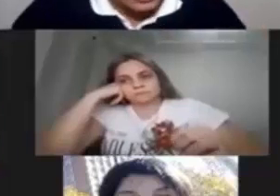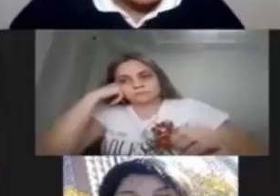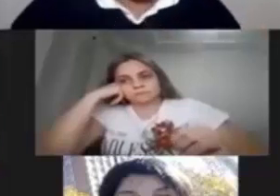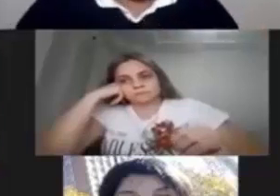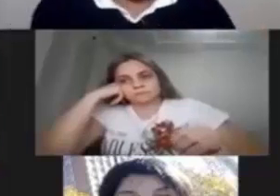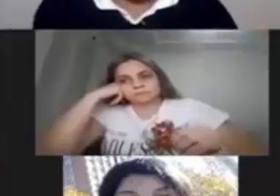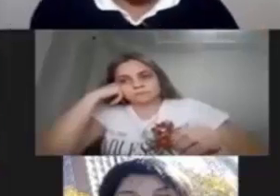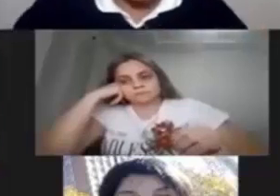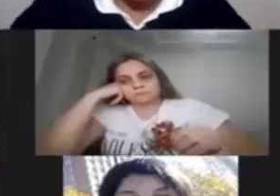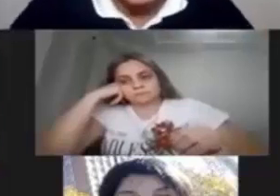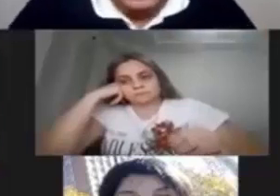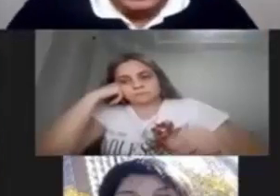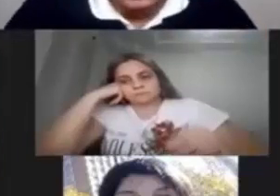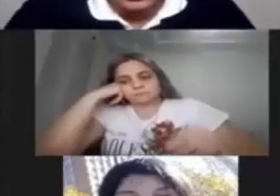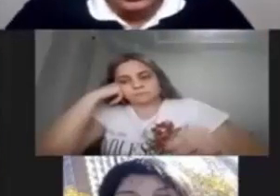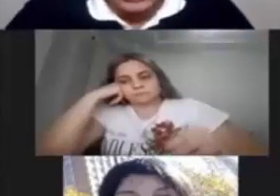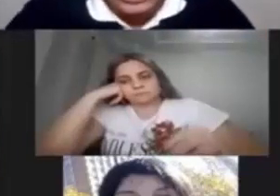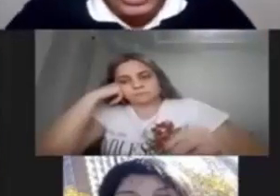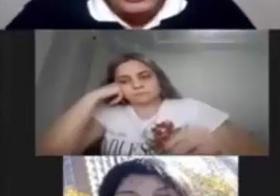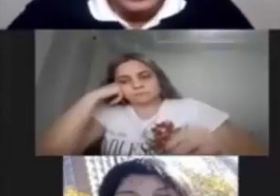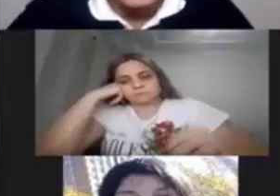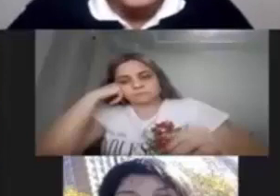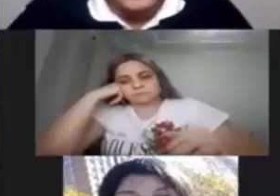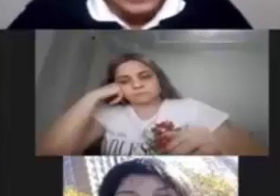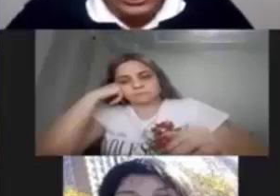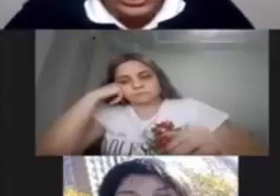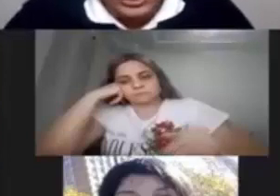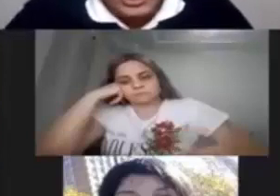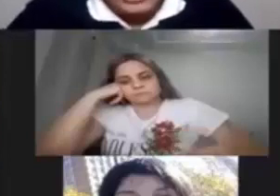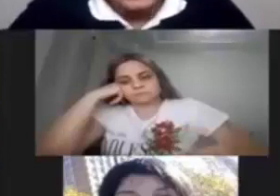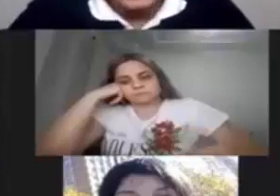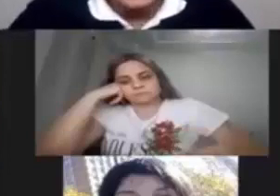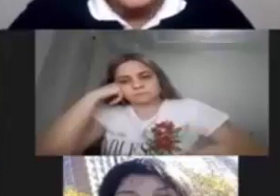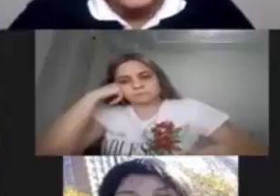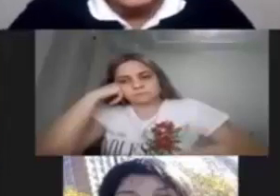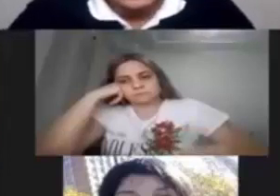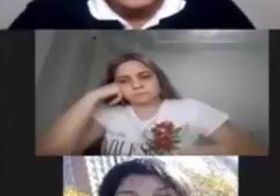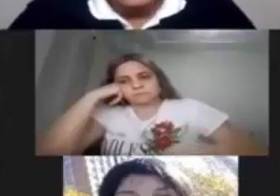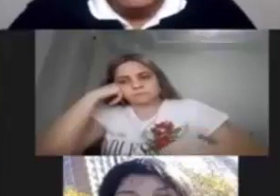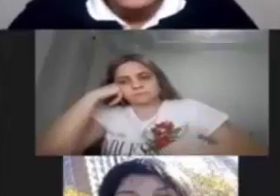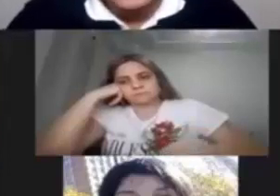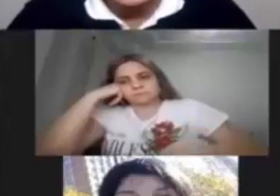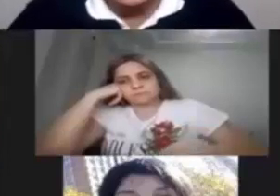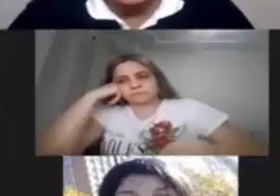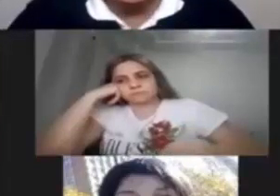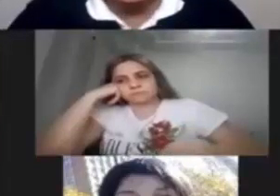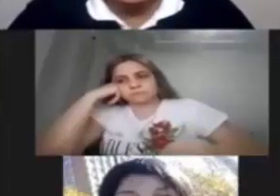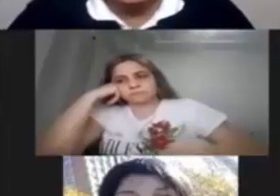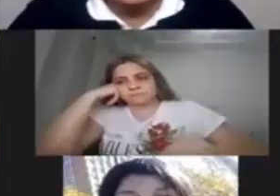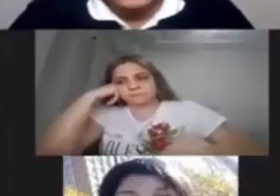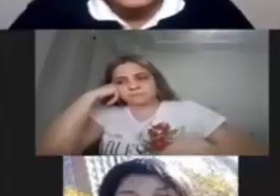mas é por quê? porque inferno no latim é infernos que significa mundo inferior